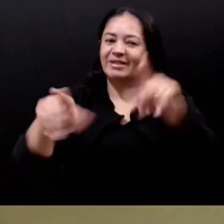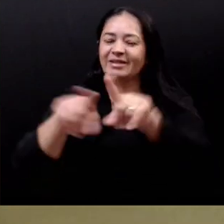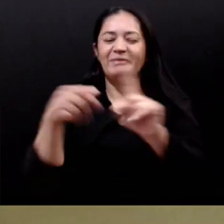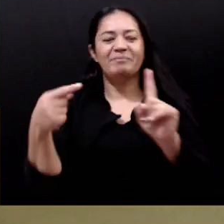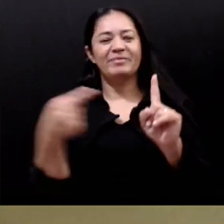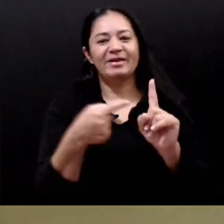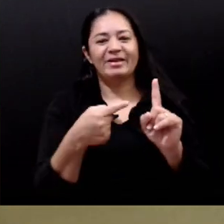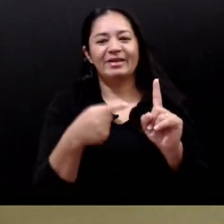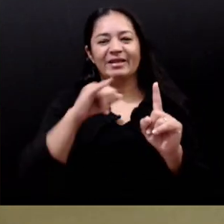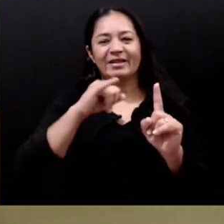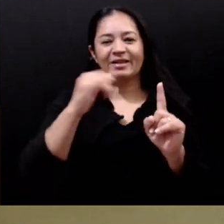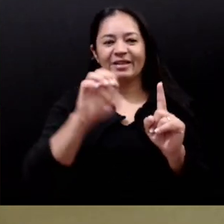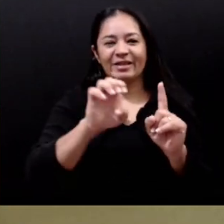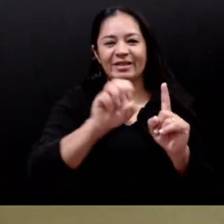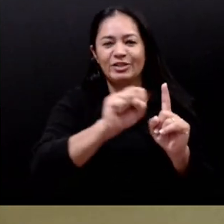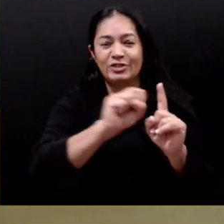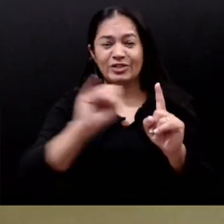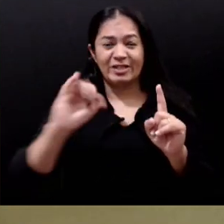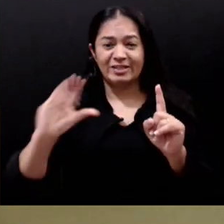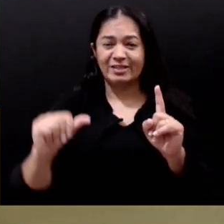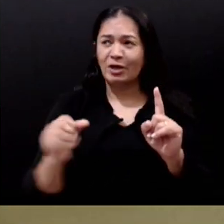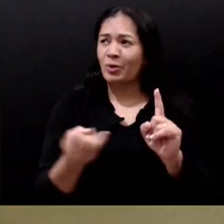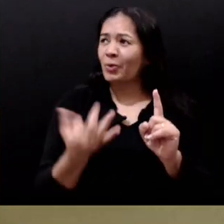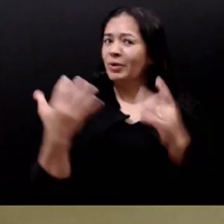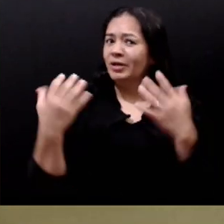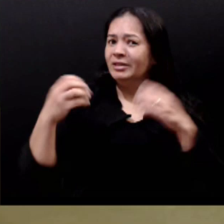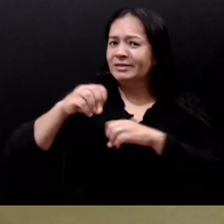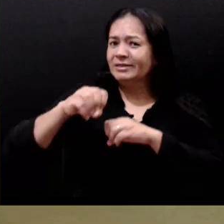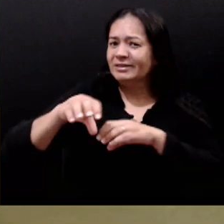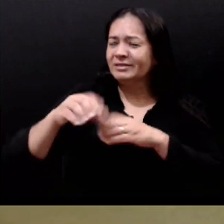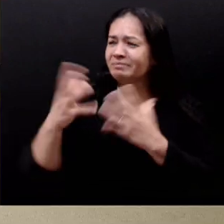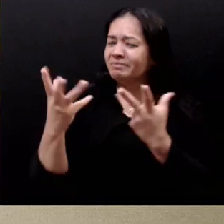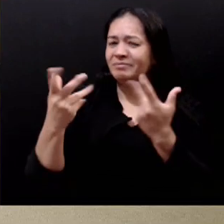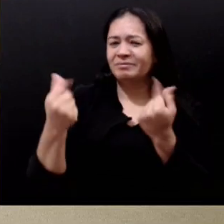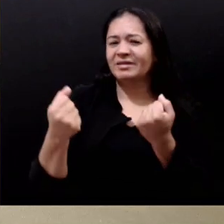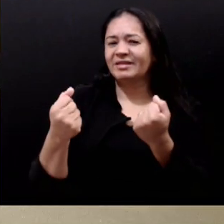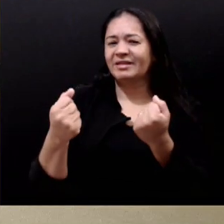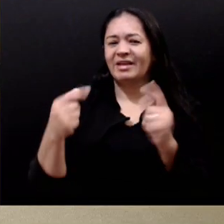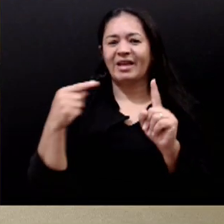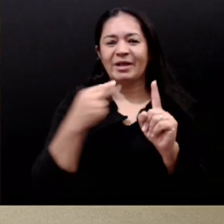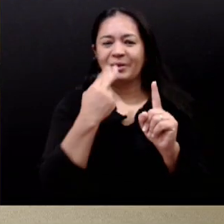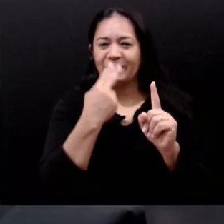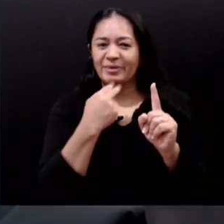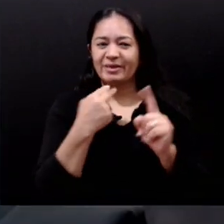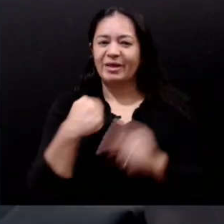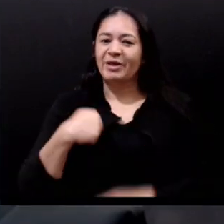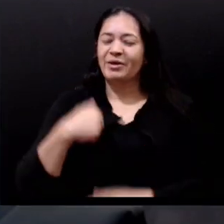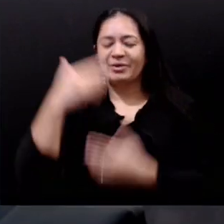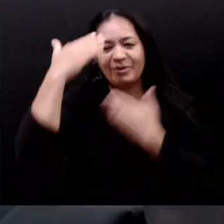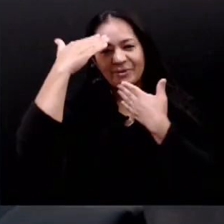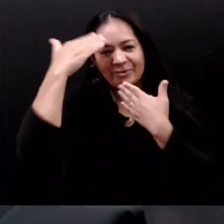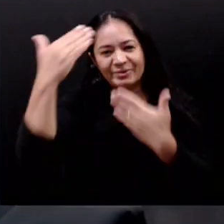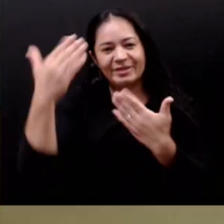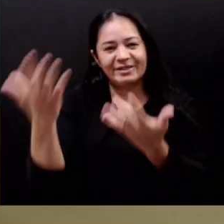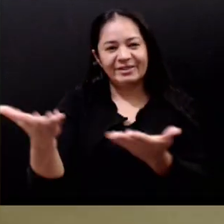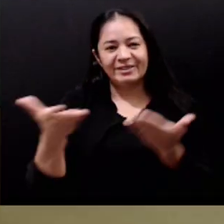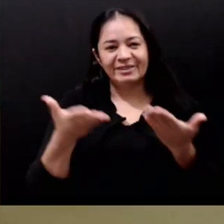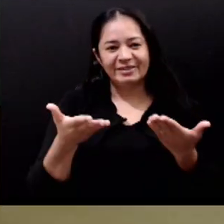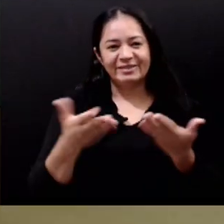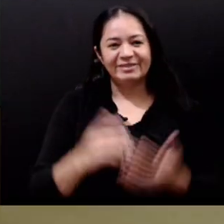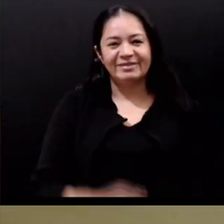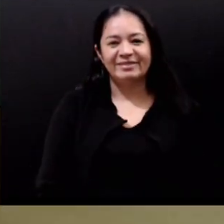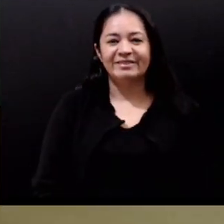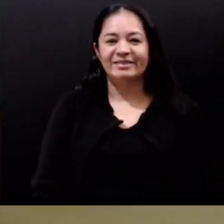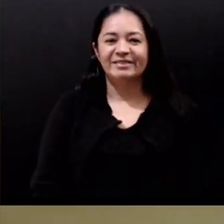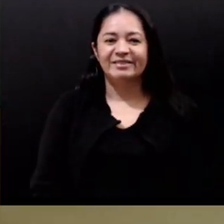Quanto ensinamento, que maravilhosa. Muito obrigada pela sua participação, Eu que viu? agradeço pelo convite. E obrigada Adorei. por diminuir